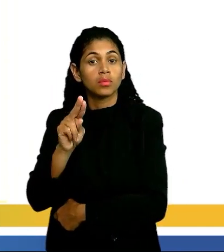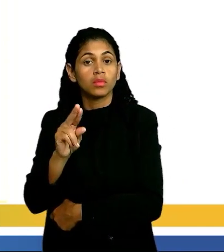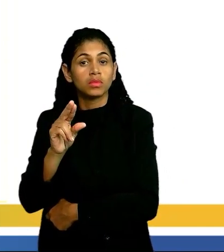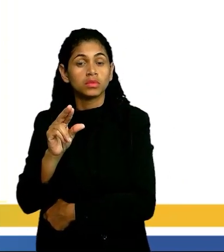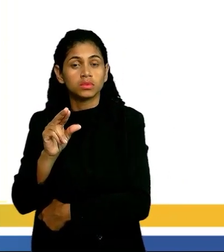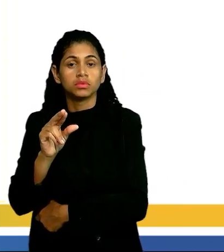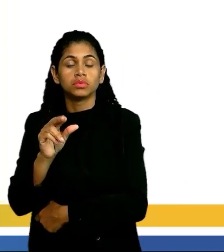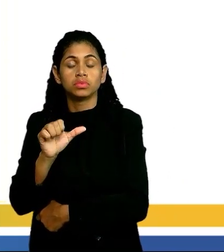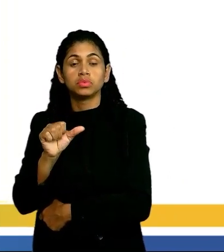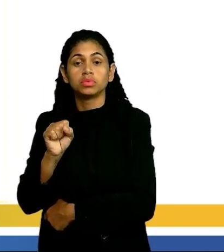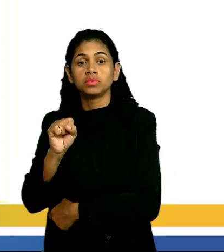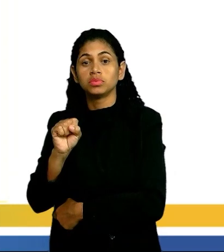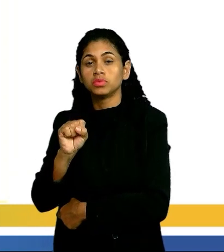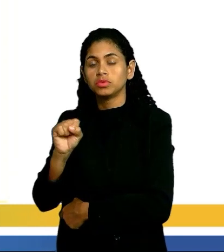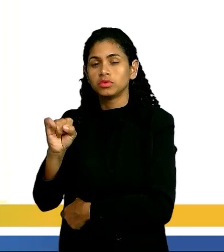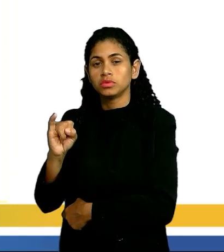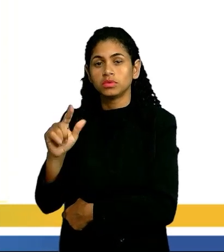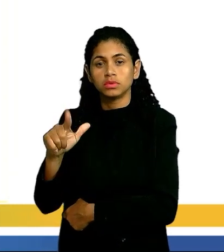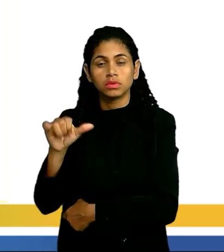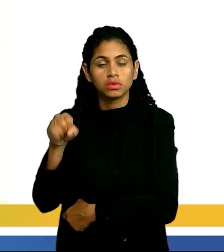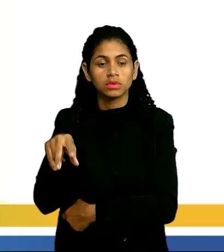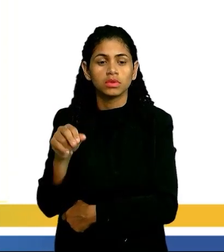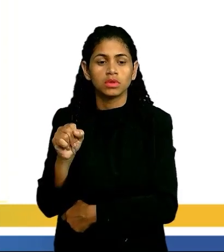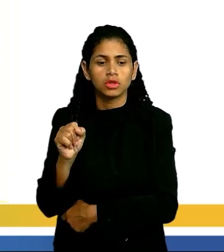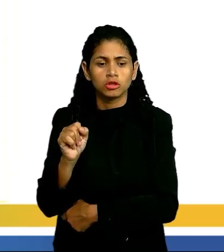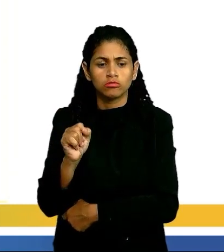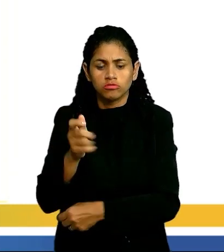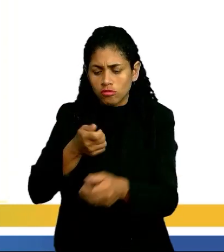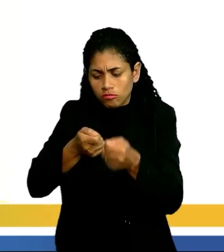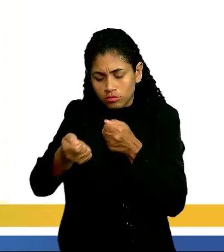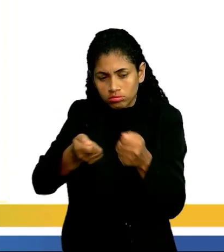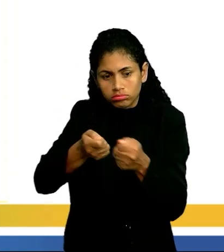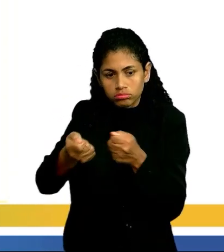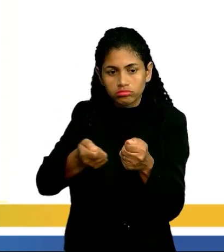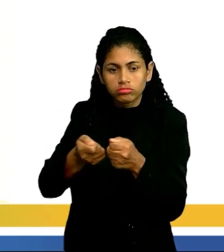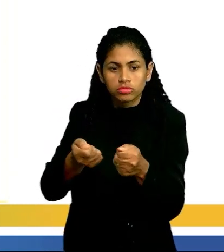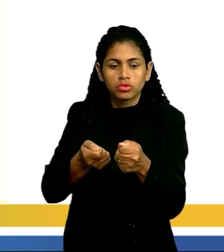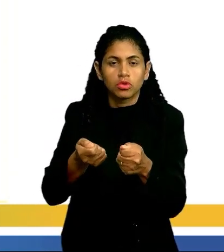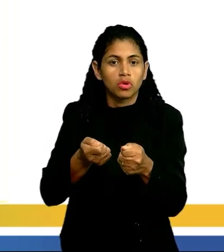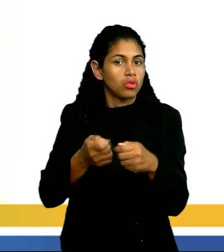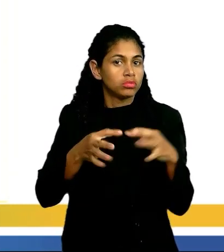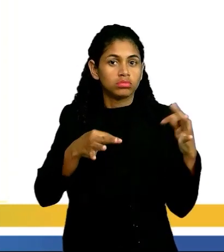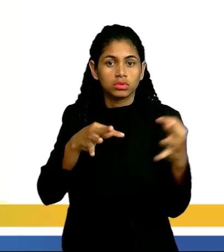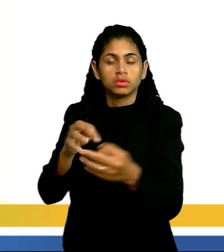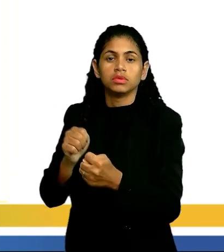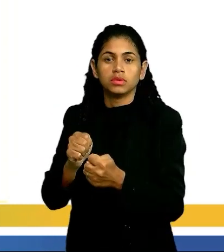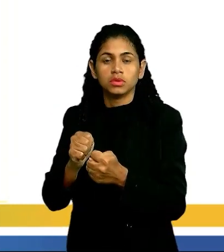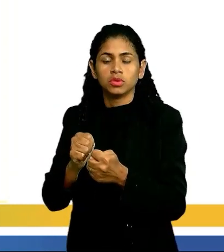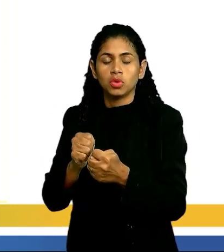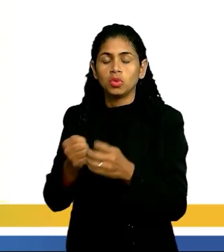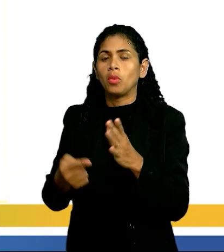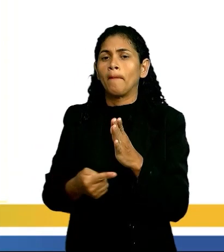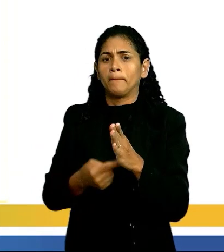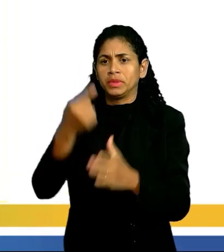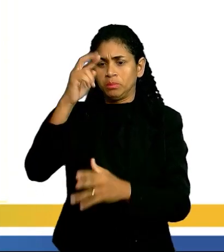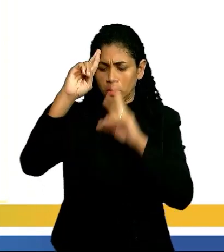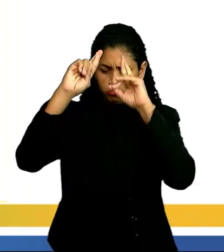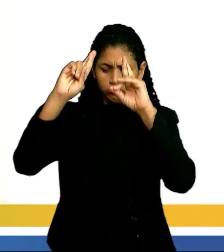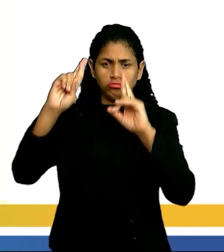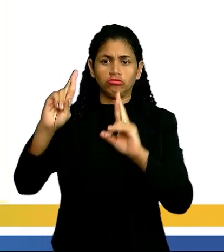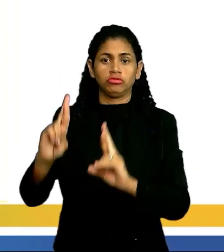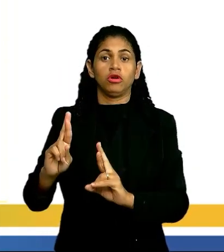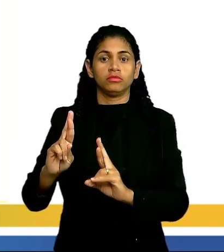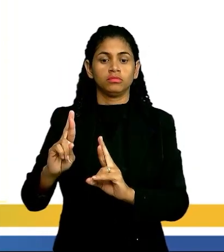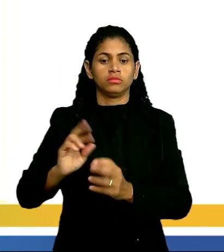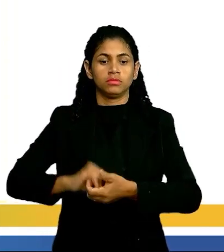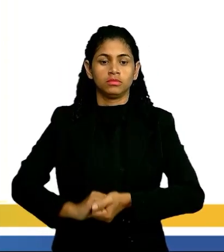se torne o líder, né, o primeiro-ministro. E a partir desse momento, a forma como ele governa,